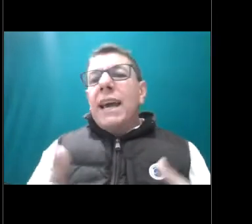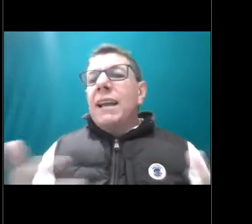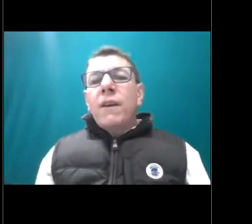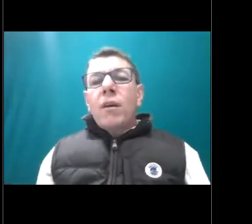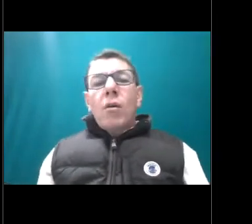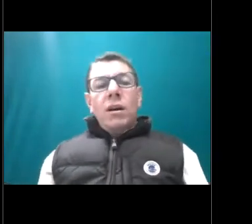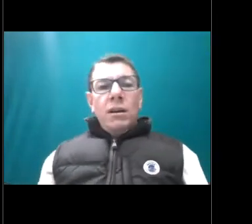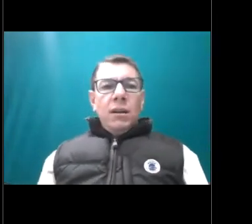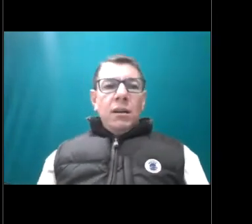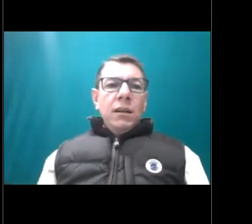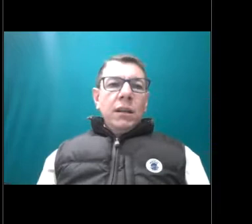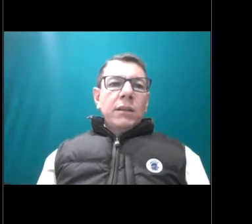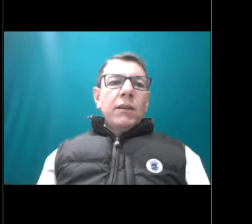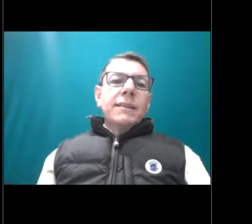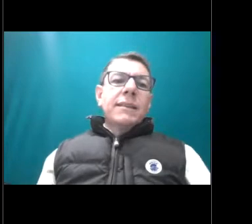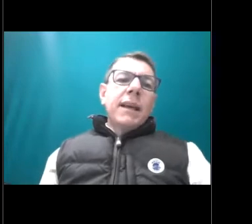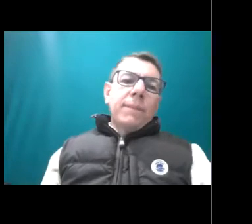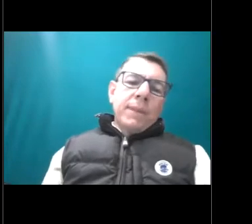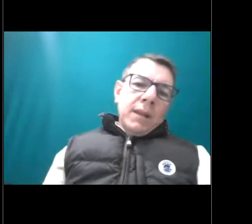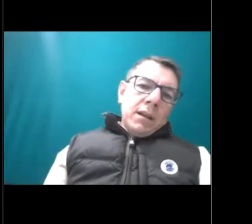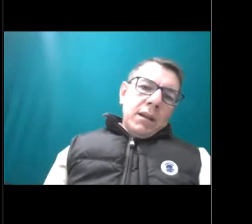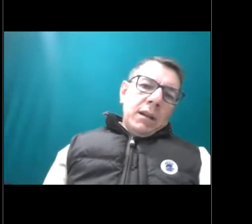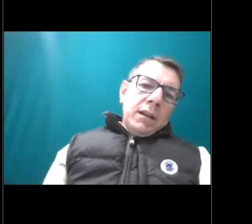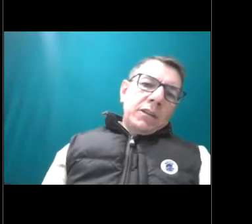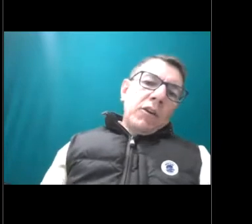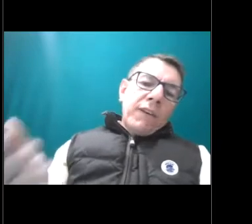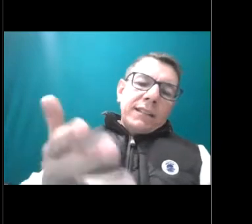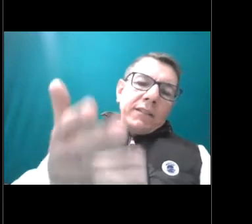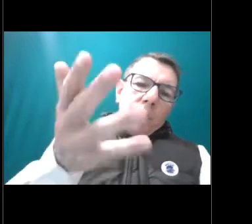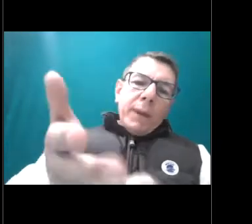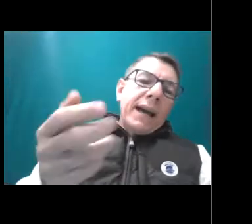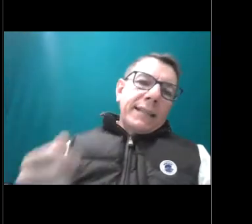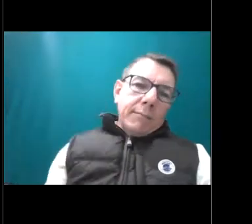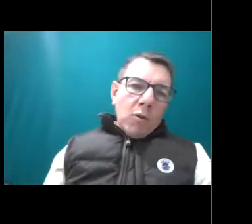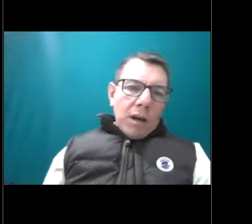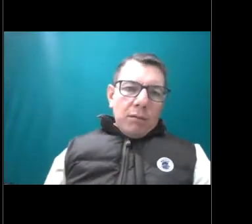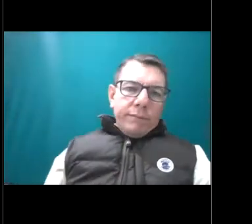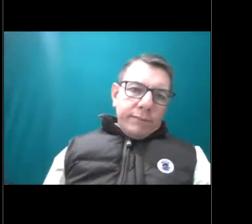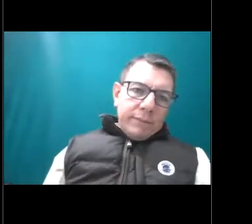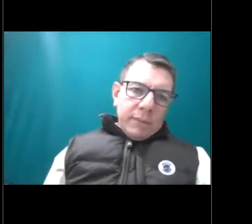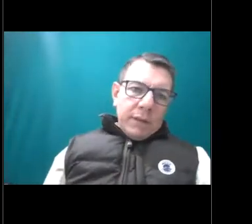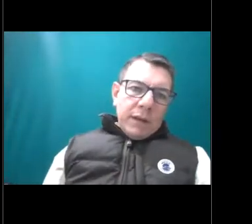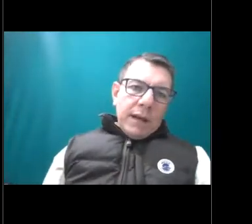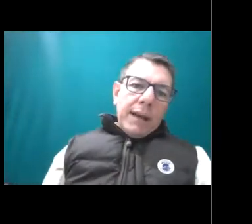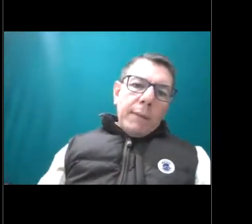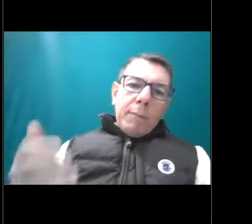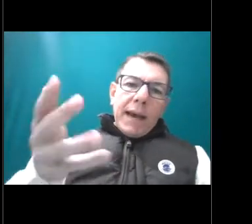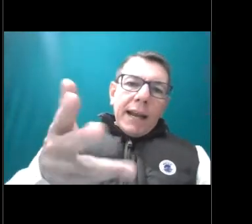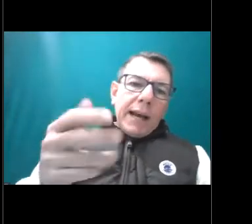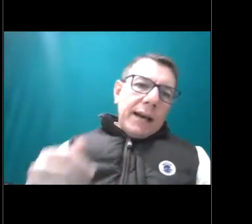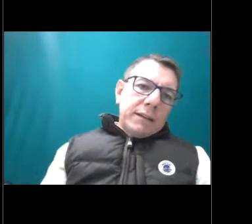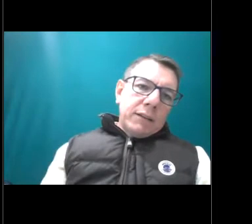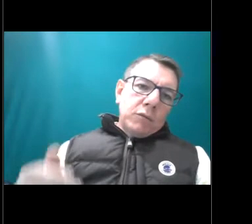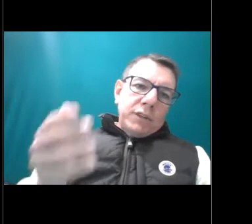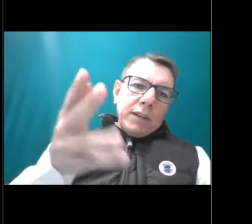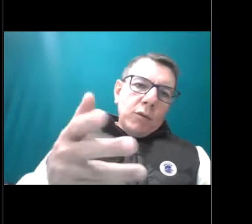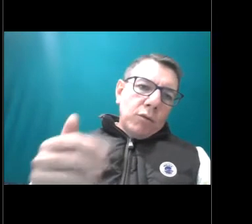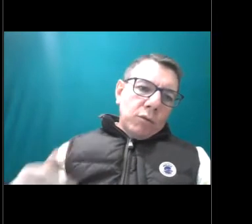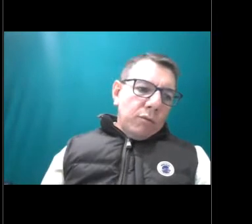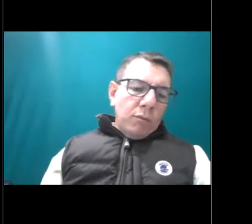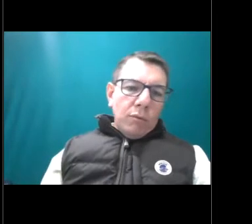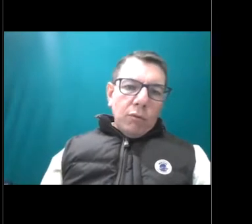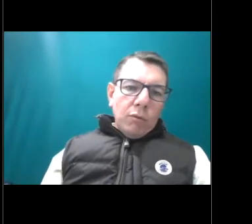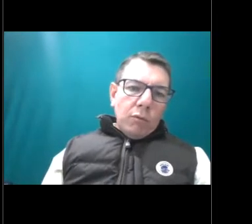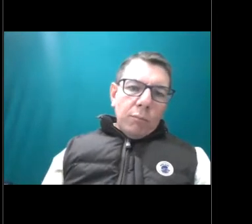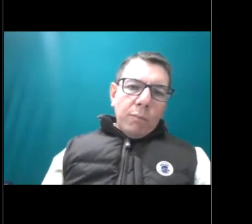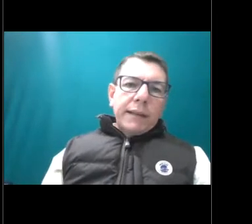rasgou e ali ficou. Então, quer dizer, assim, eu falo assim, vamos pegar esse mourão, né? Pega lá, o dia que